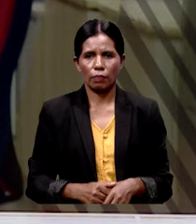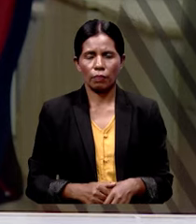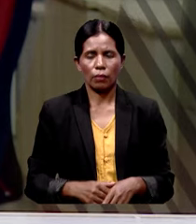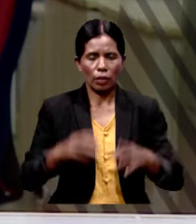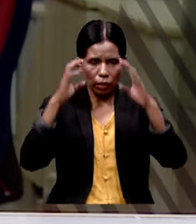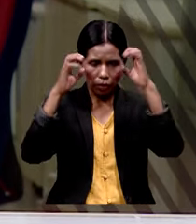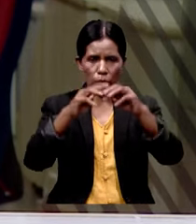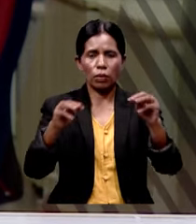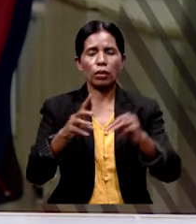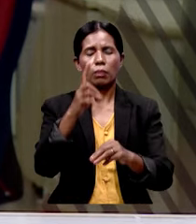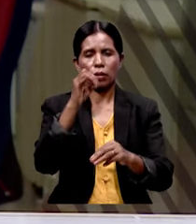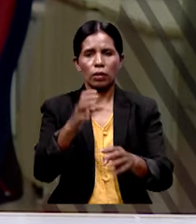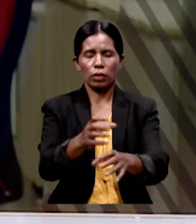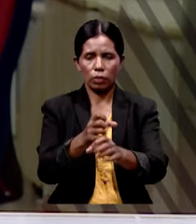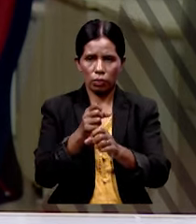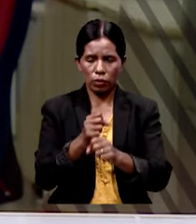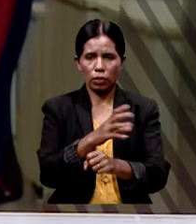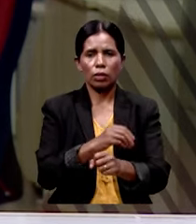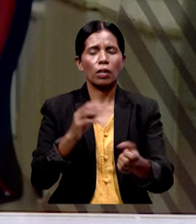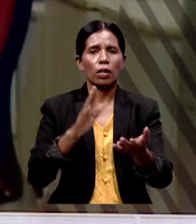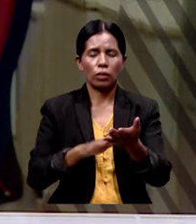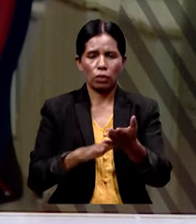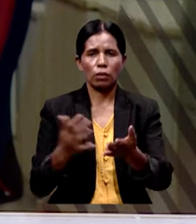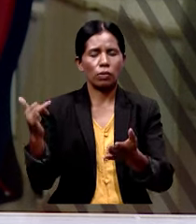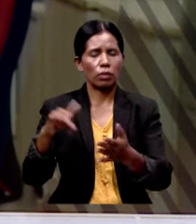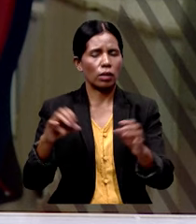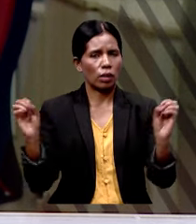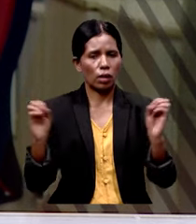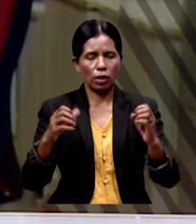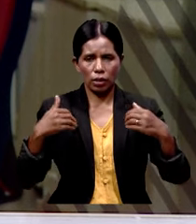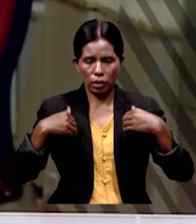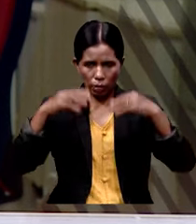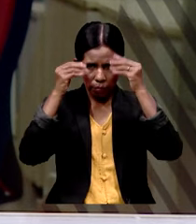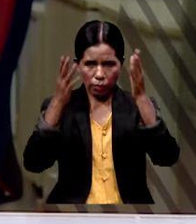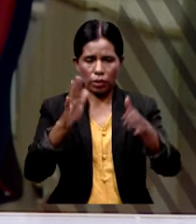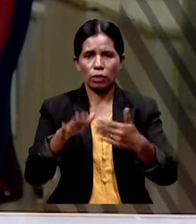Educação Município de Ilha e Simona pedido russa escola será bem menos professores.